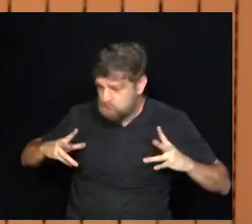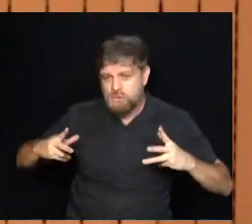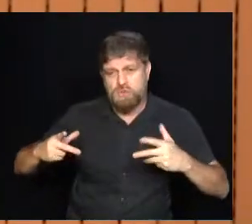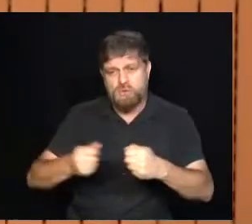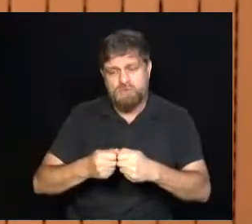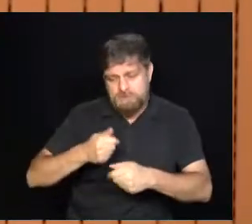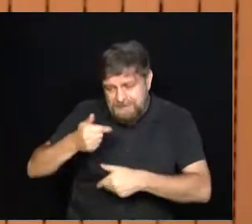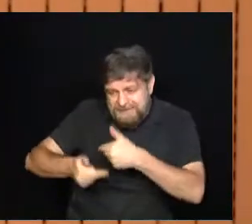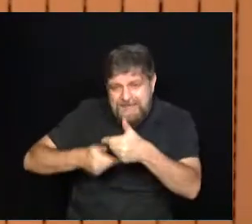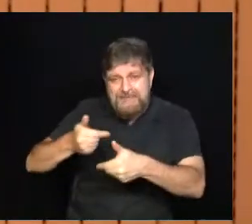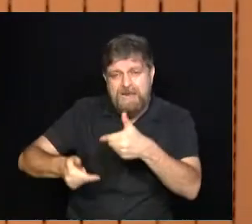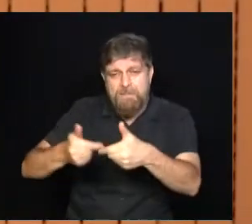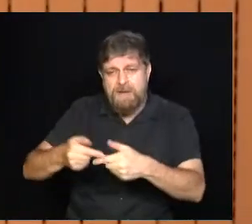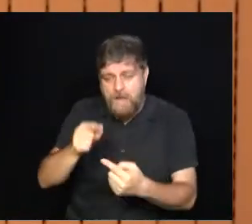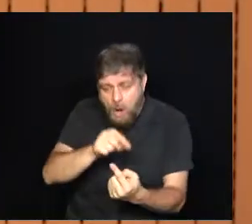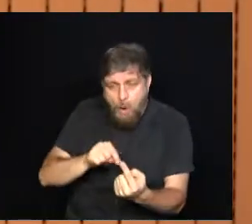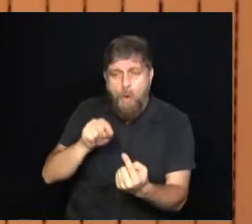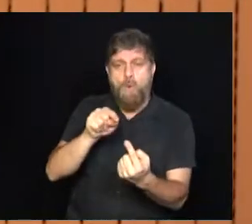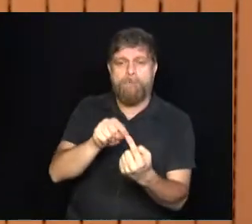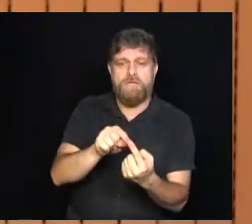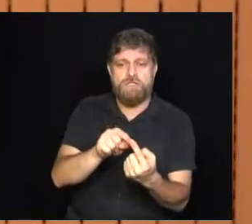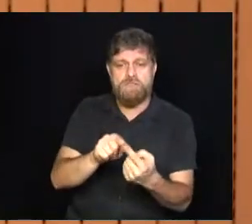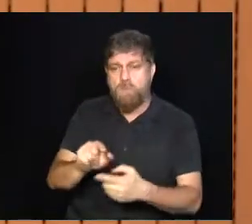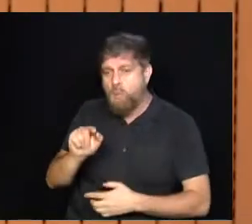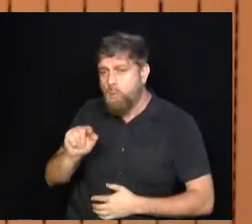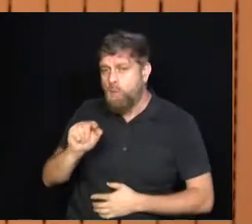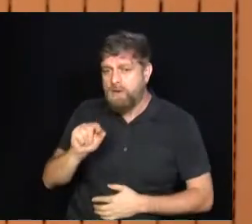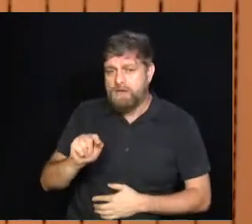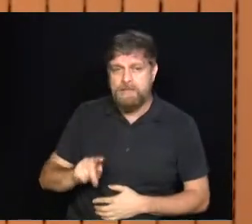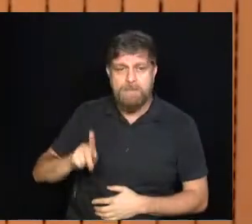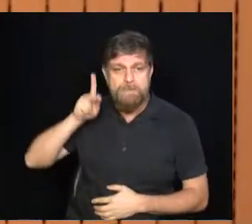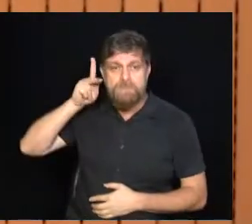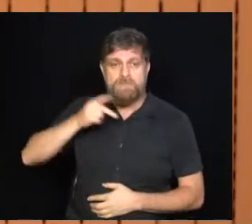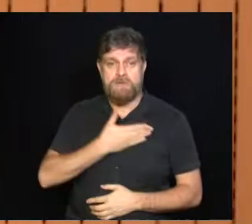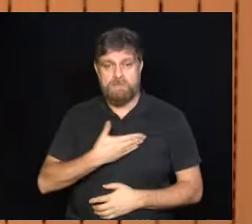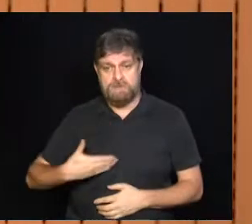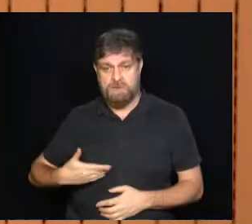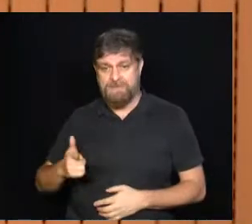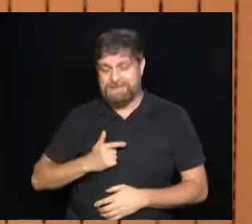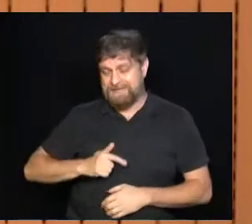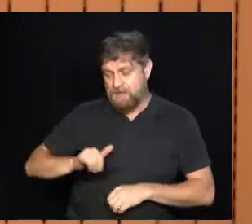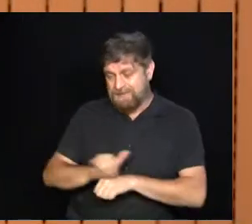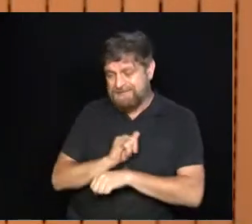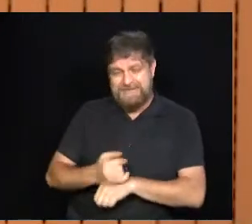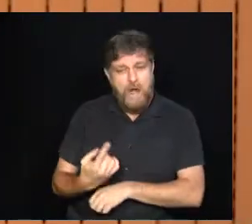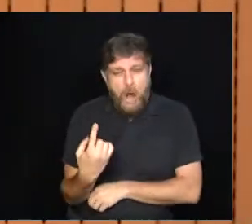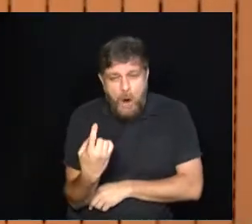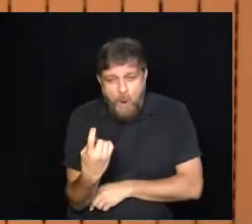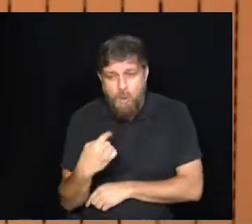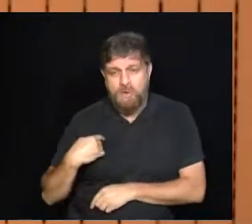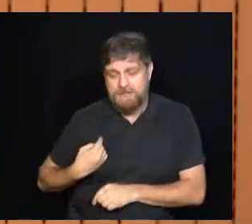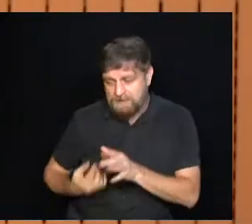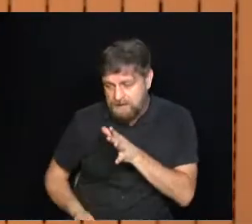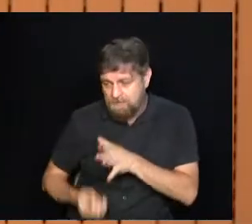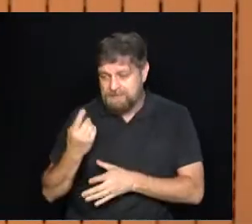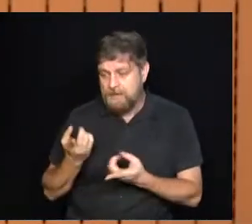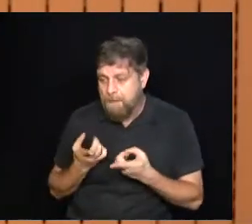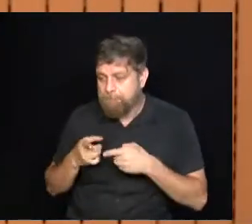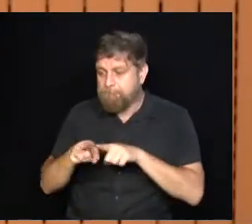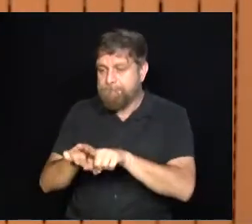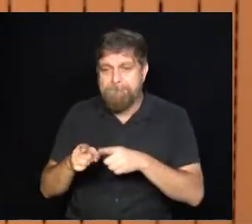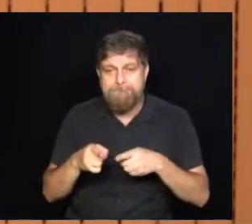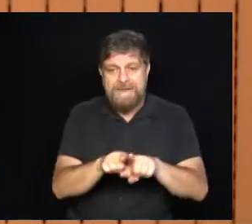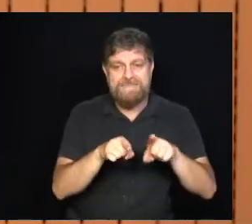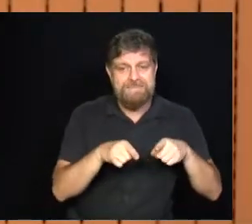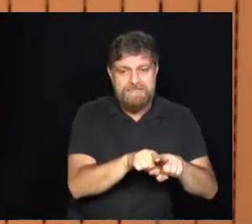trabalhar com esse objetivo, porque a política pública é feita de uma única forma, que é o que nós temos visto, é com parceria, com